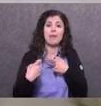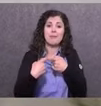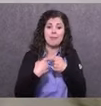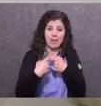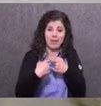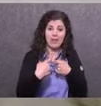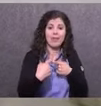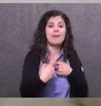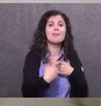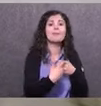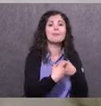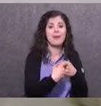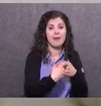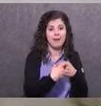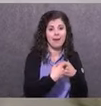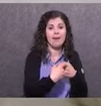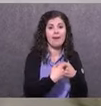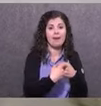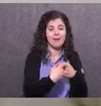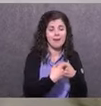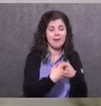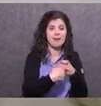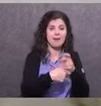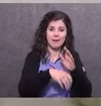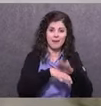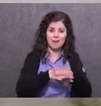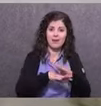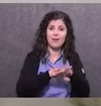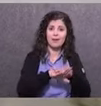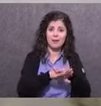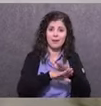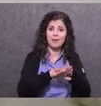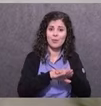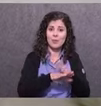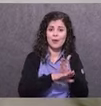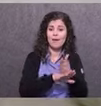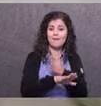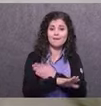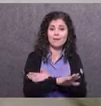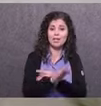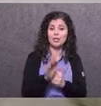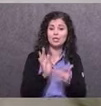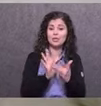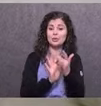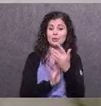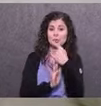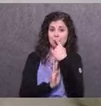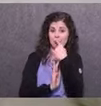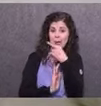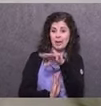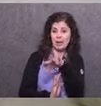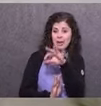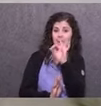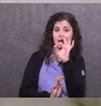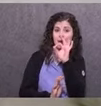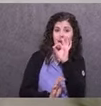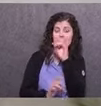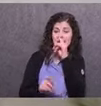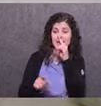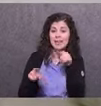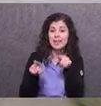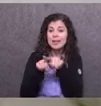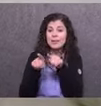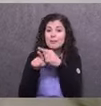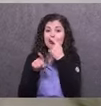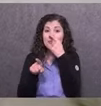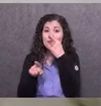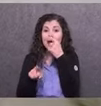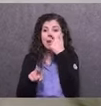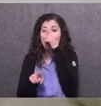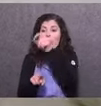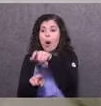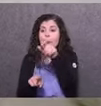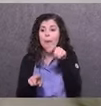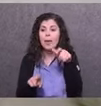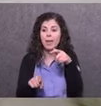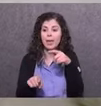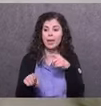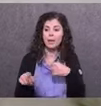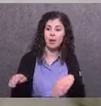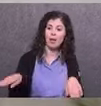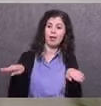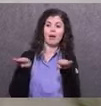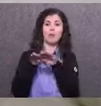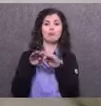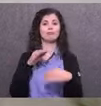Foi o próprio Jesus que escolheu identificar-se com estes nossos irmãos e irmãs, provados